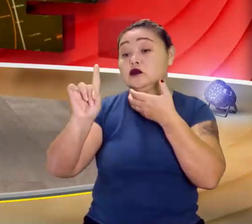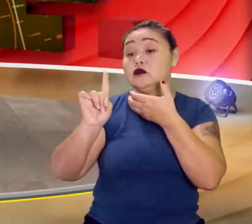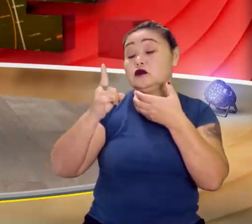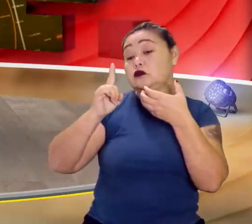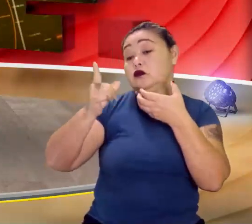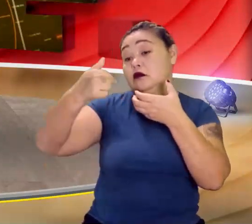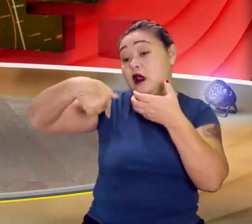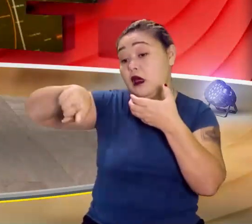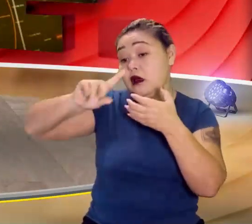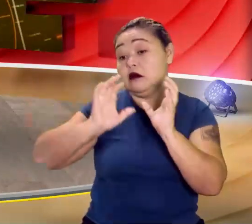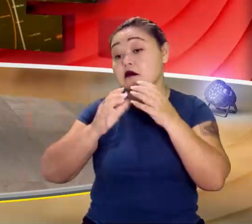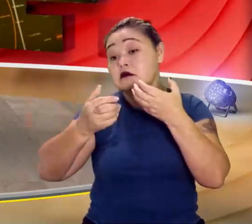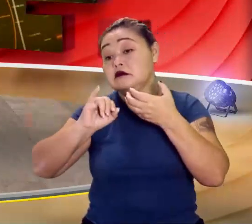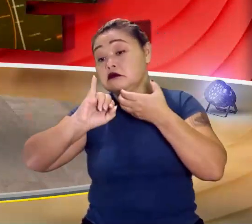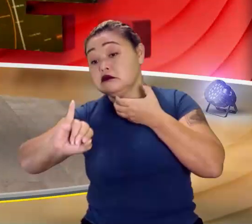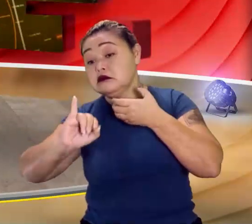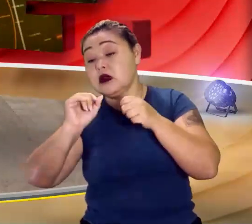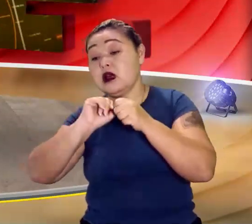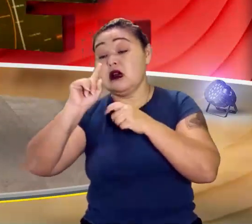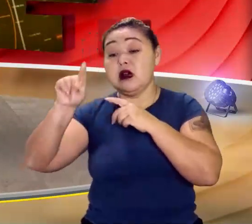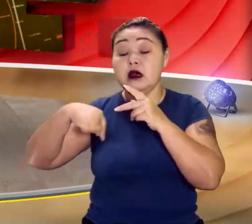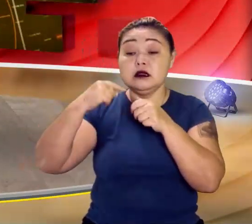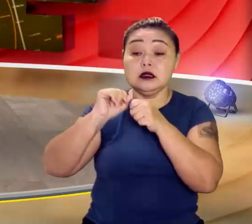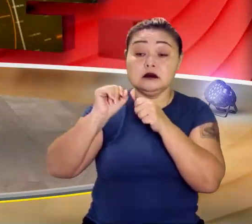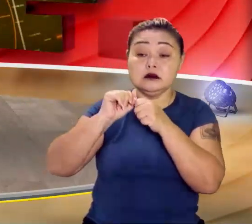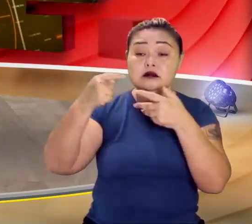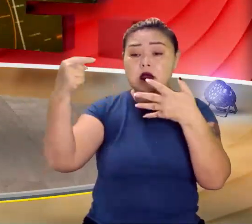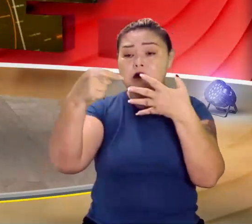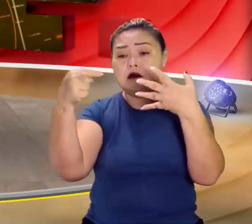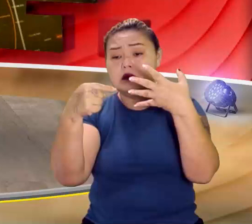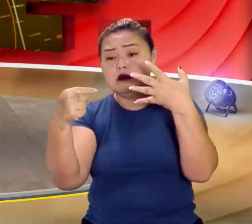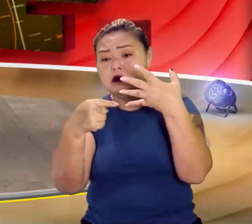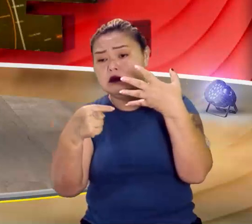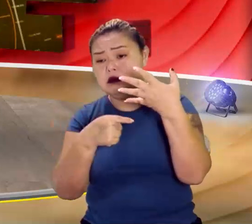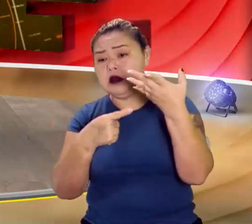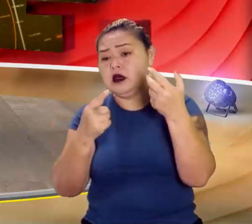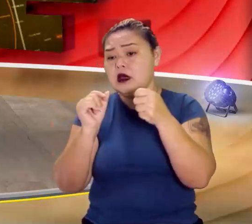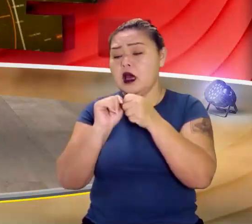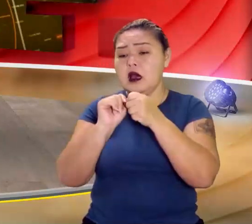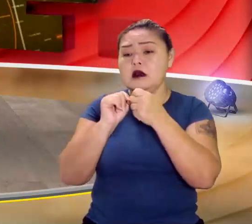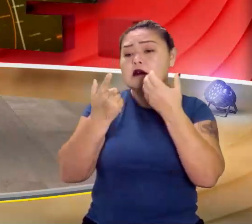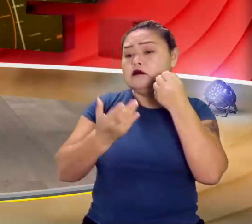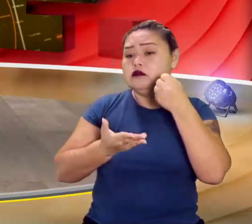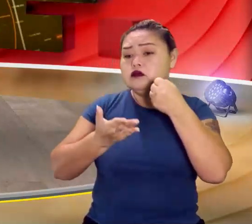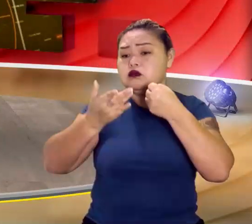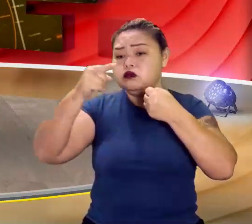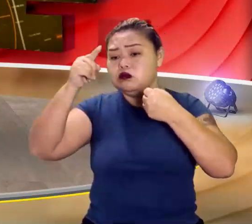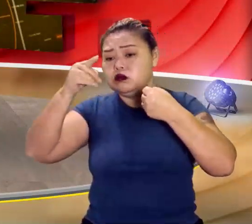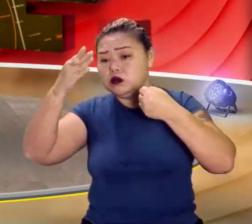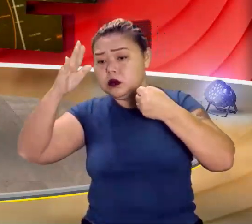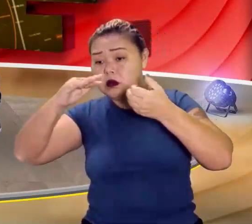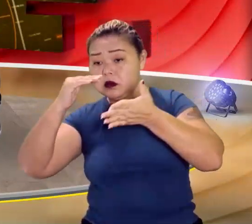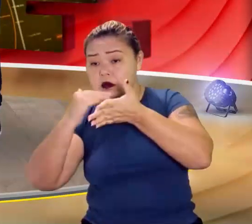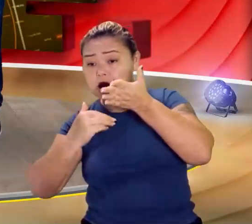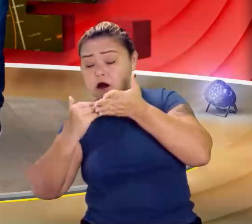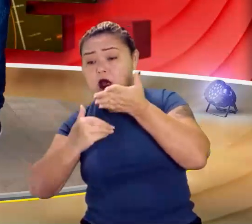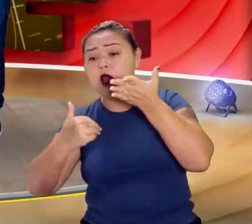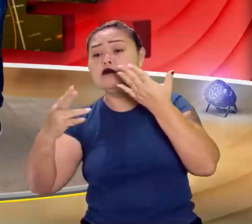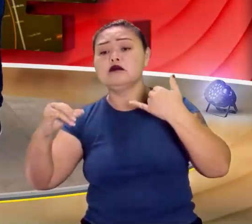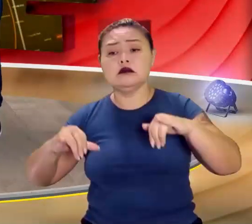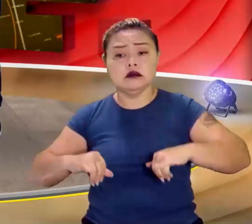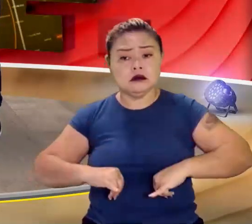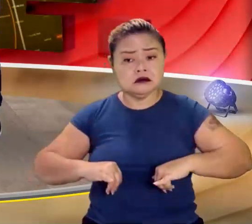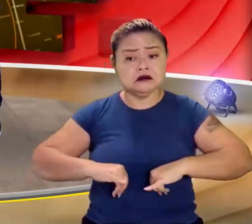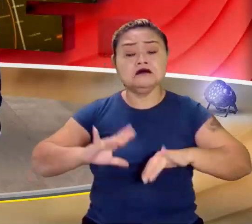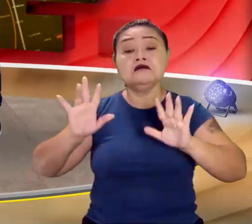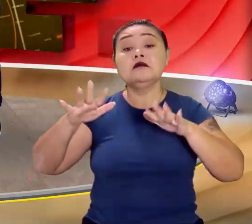tem que aplicar propriedade e simplificar, e nossa senhora, factorais. É um sofrimento só.